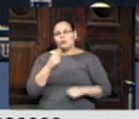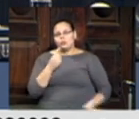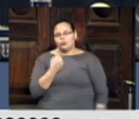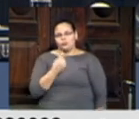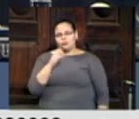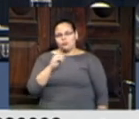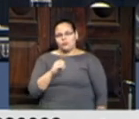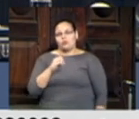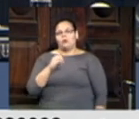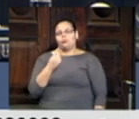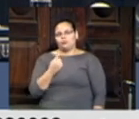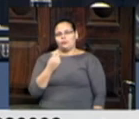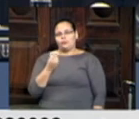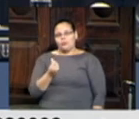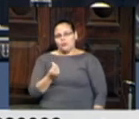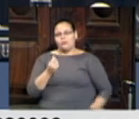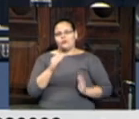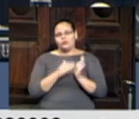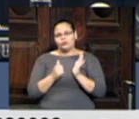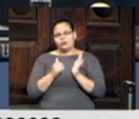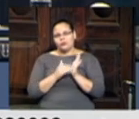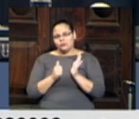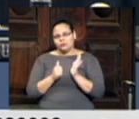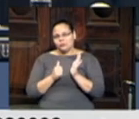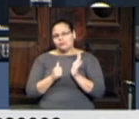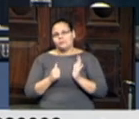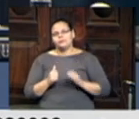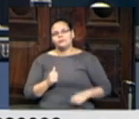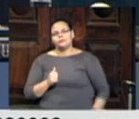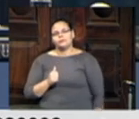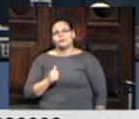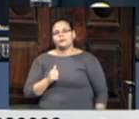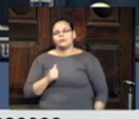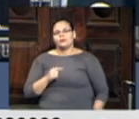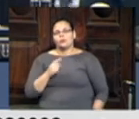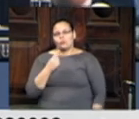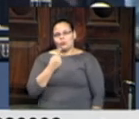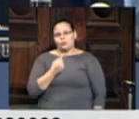173206 foi retirada de pauta. Indicação legislativa número